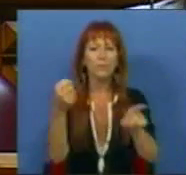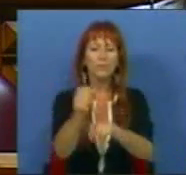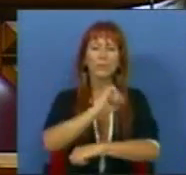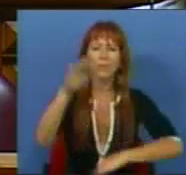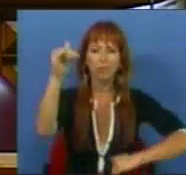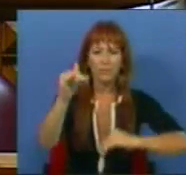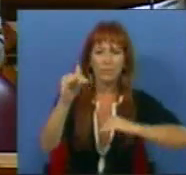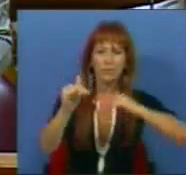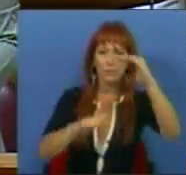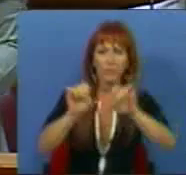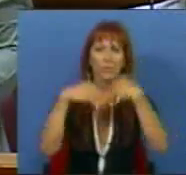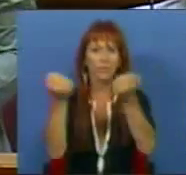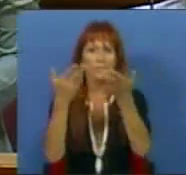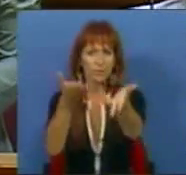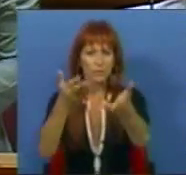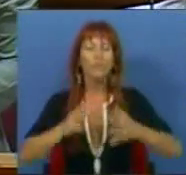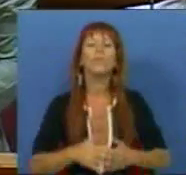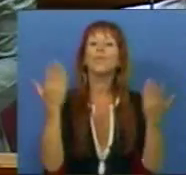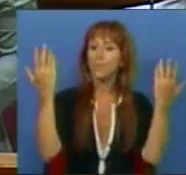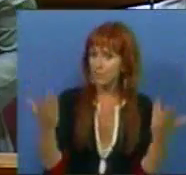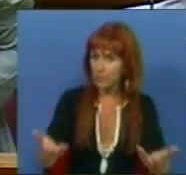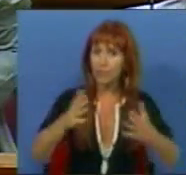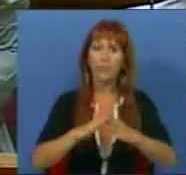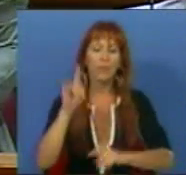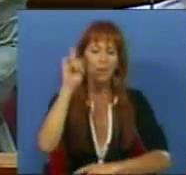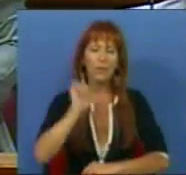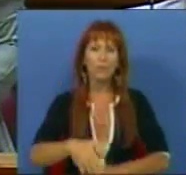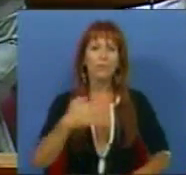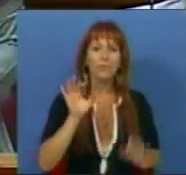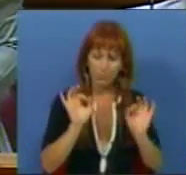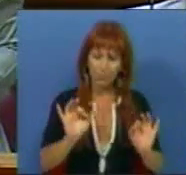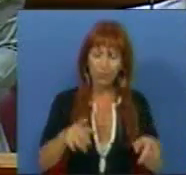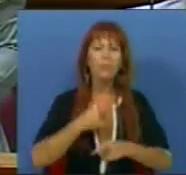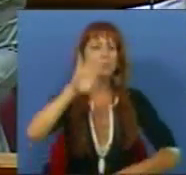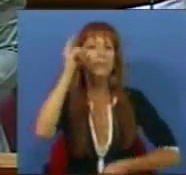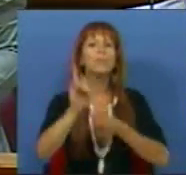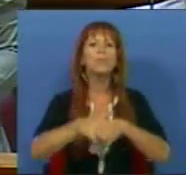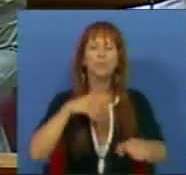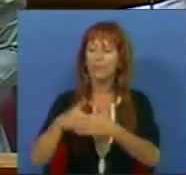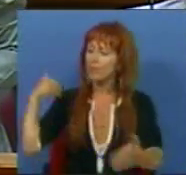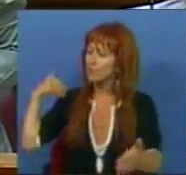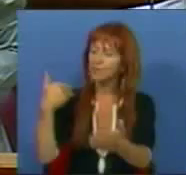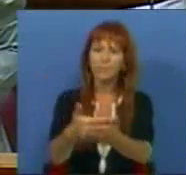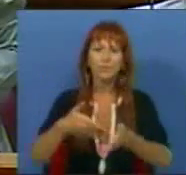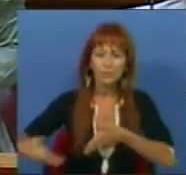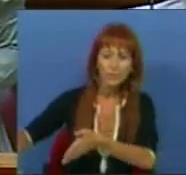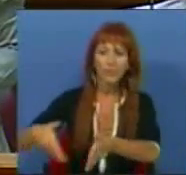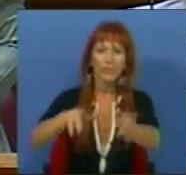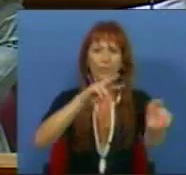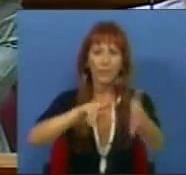as desigualdades sociais. Hoje é o dia certo para saber o que foi feito deste